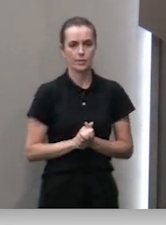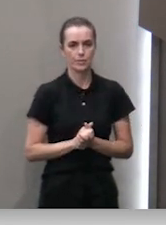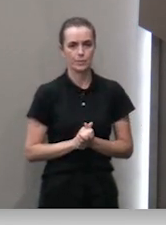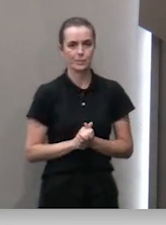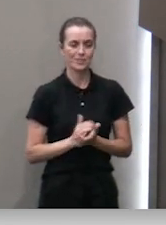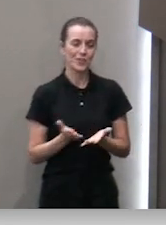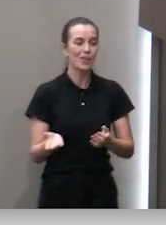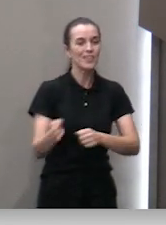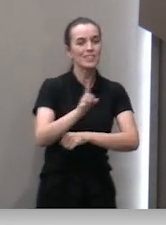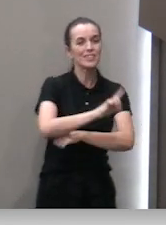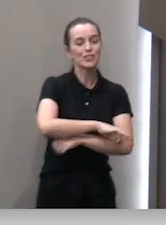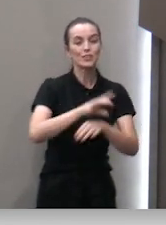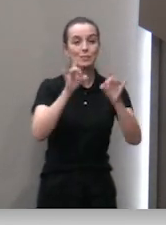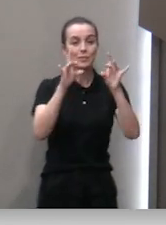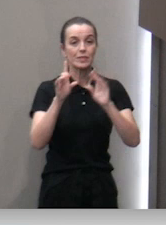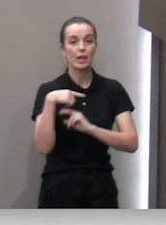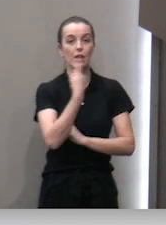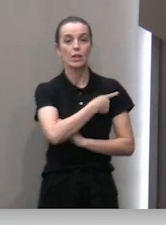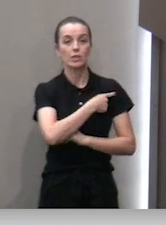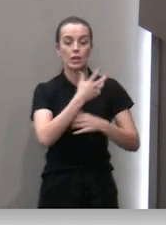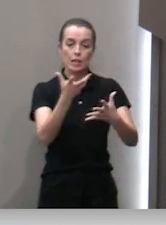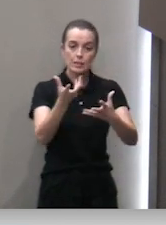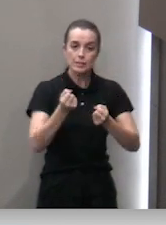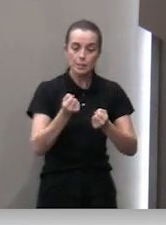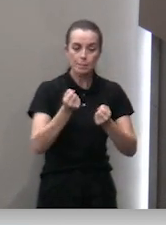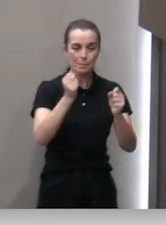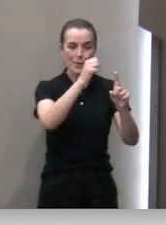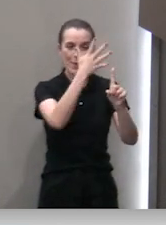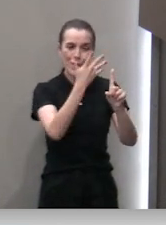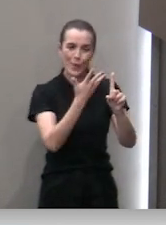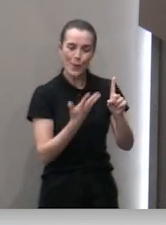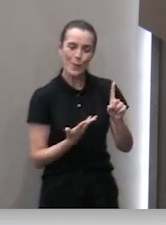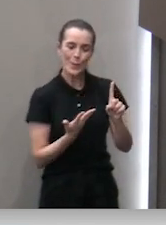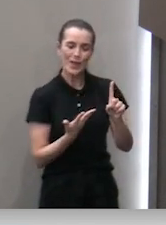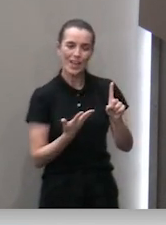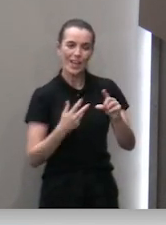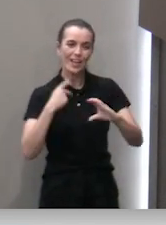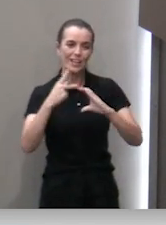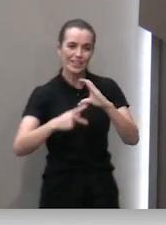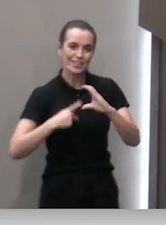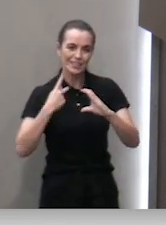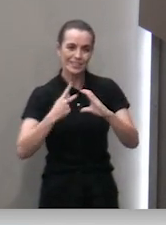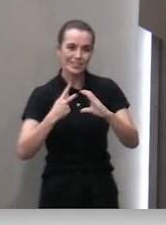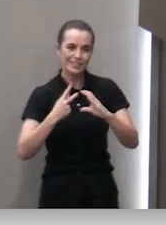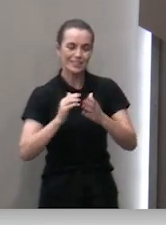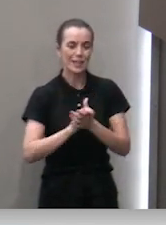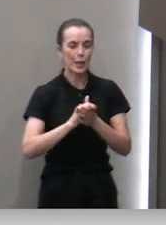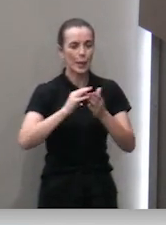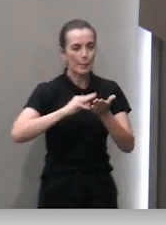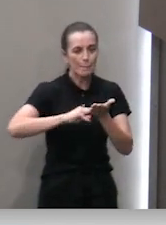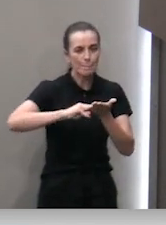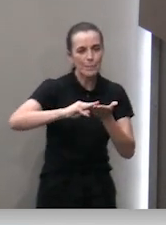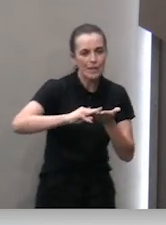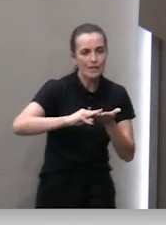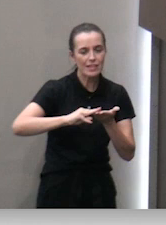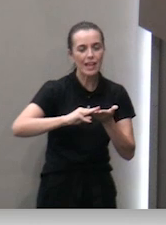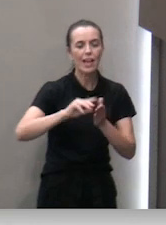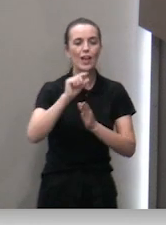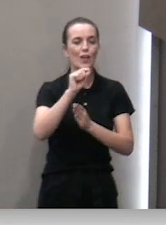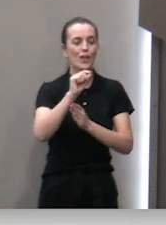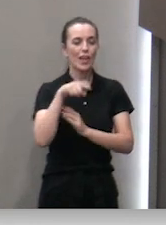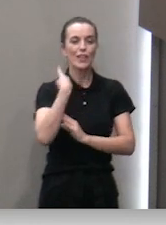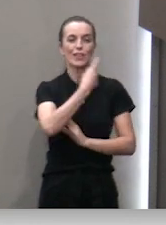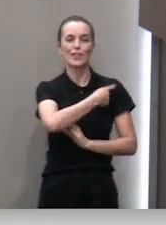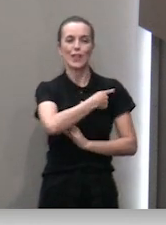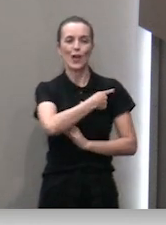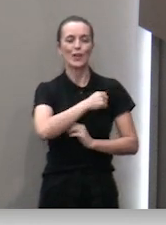Neste dia em especial que recebemos esta homenagem da Casa Legislativa, deixa a mensagem de que podemos nos manter unidos